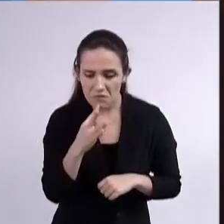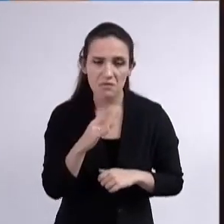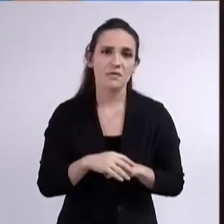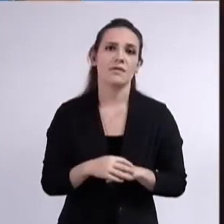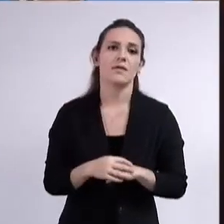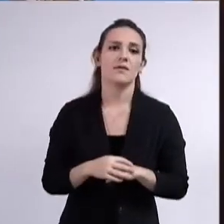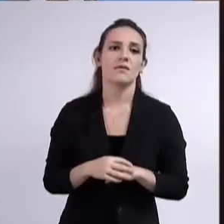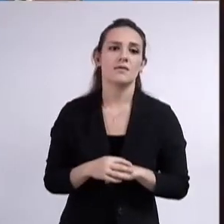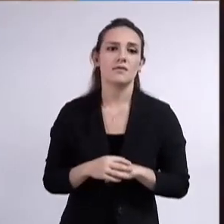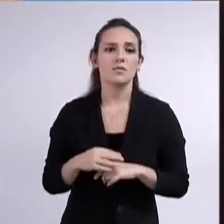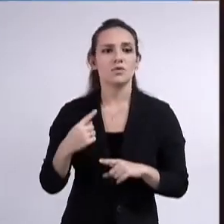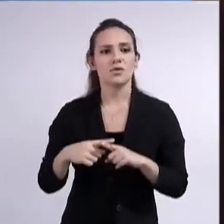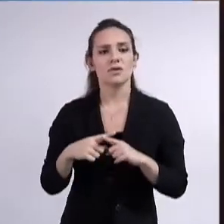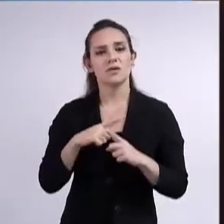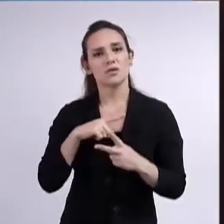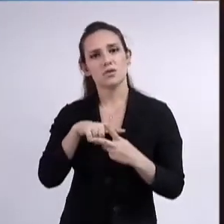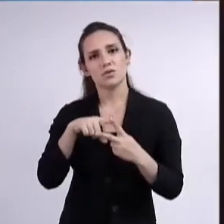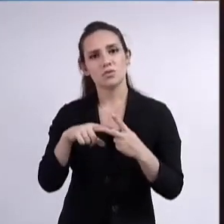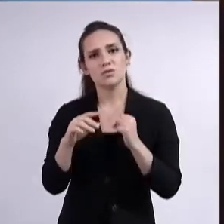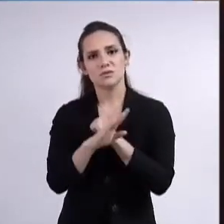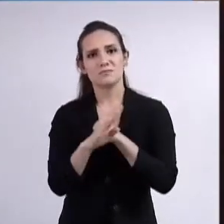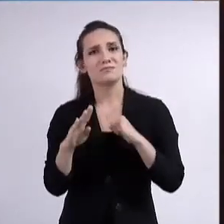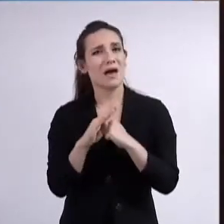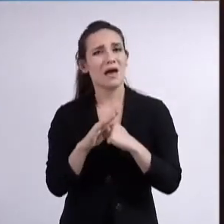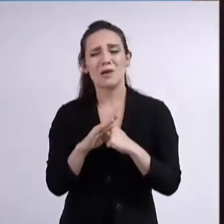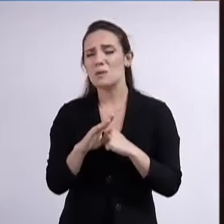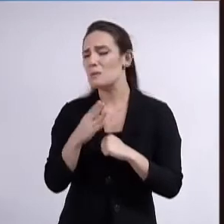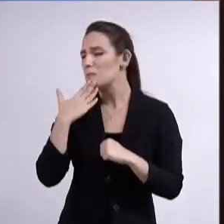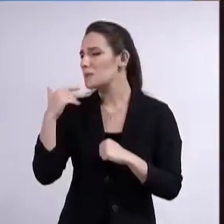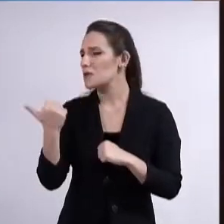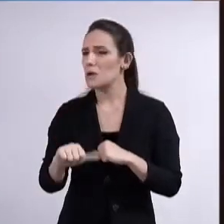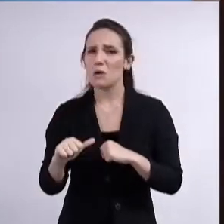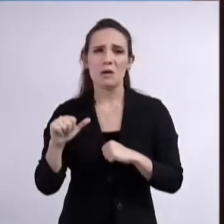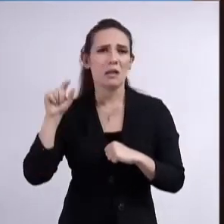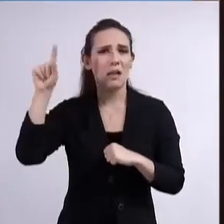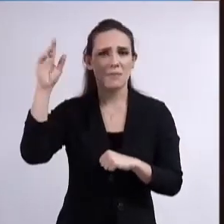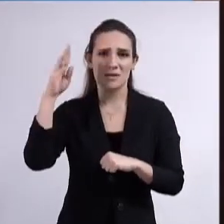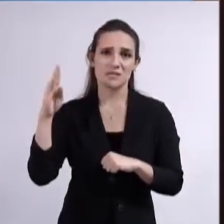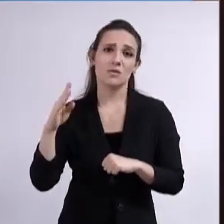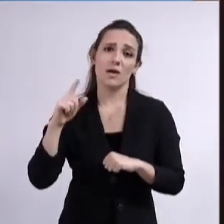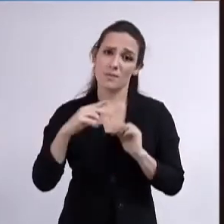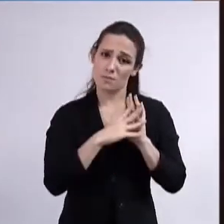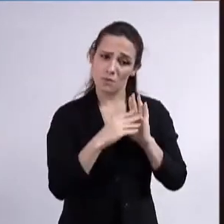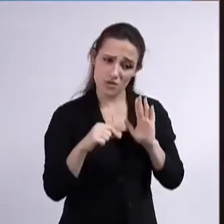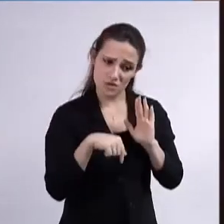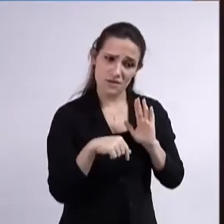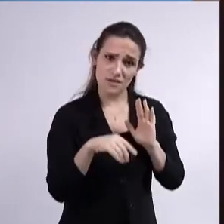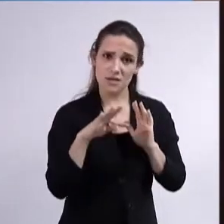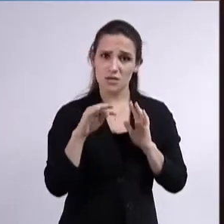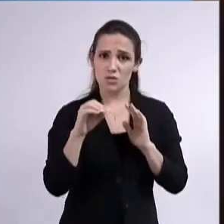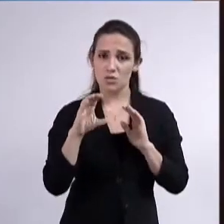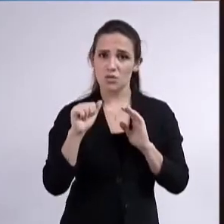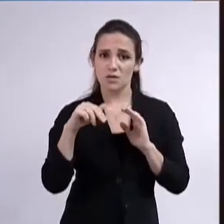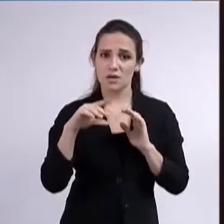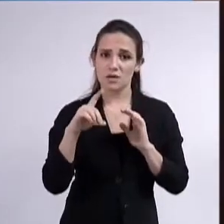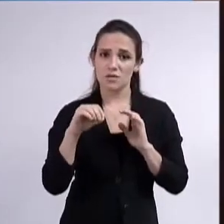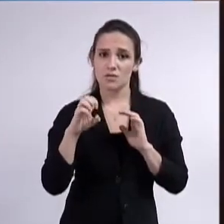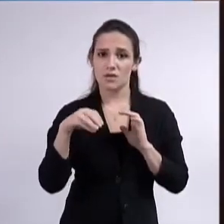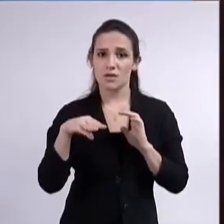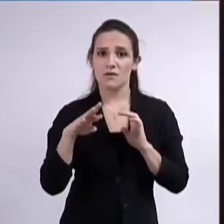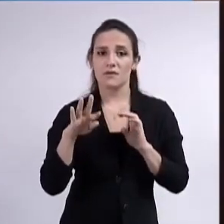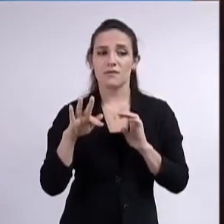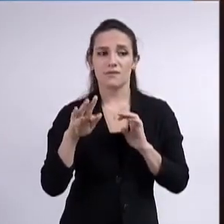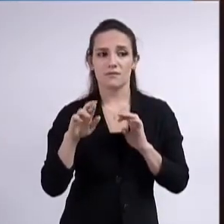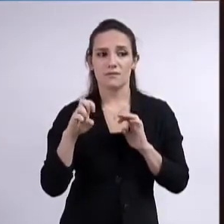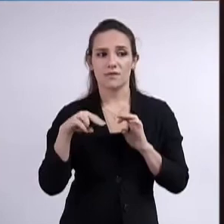nos 2 bairros mais vulneráveis do ponto de vista social. E quando essa senhora veio no meu gabinete hoje, eu falei: olha, eu lamento profundamente.